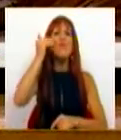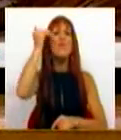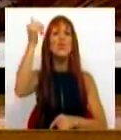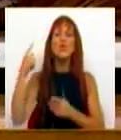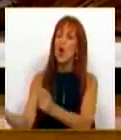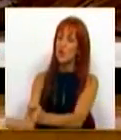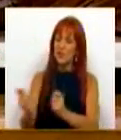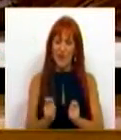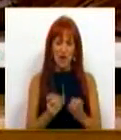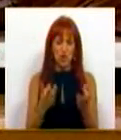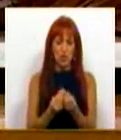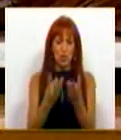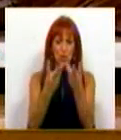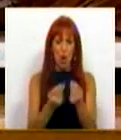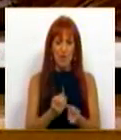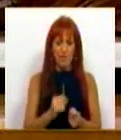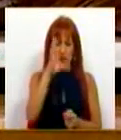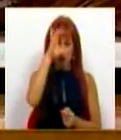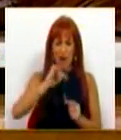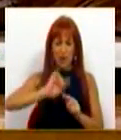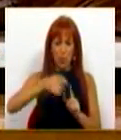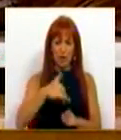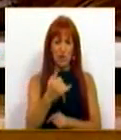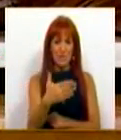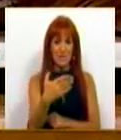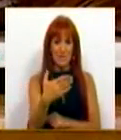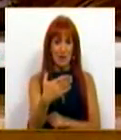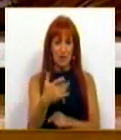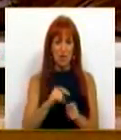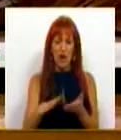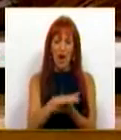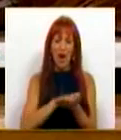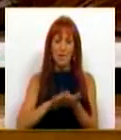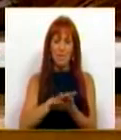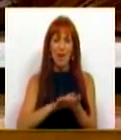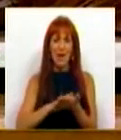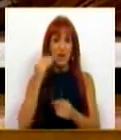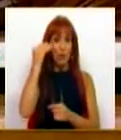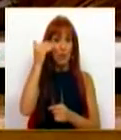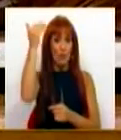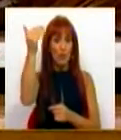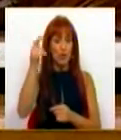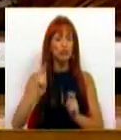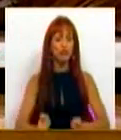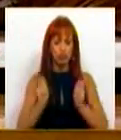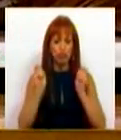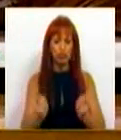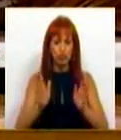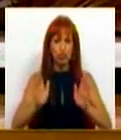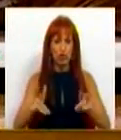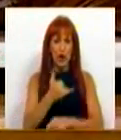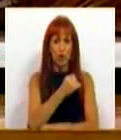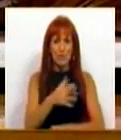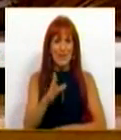que trazemos com o Orçamento de Estado de 2017. As bases para esse futuro foram já lançadas